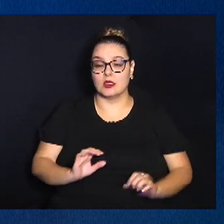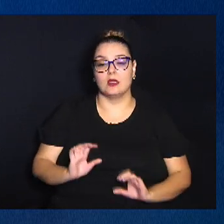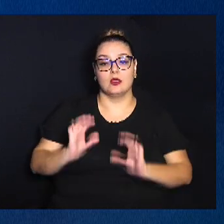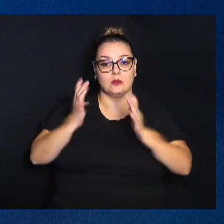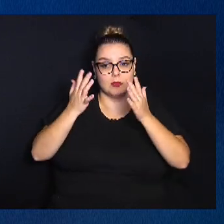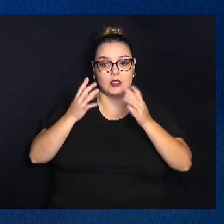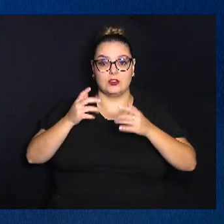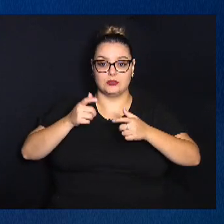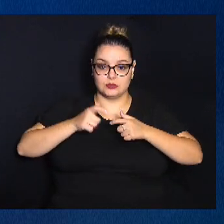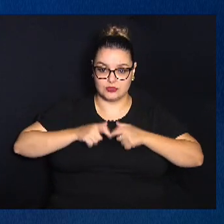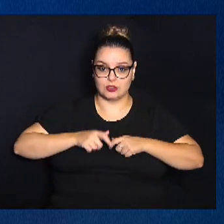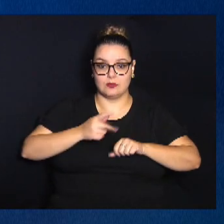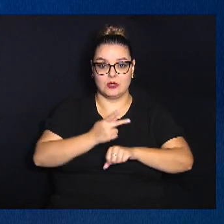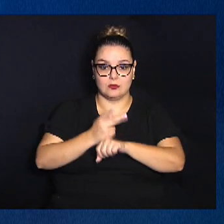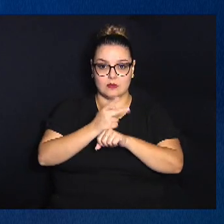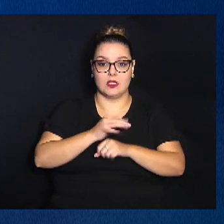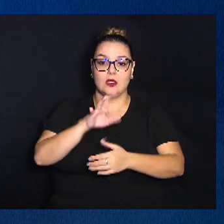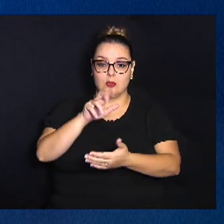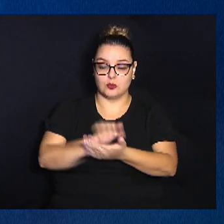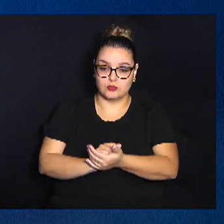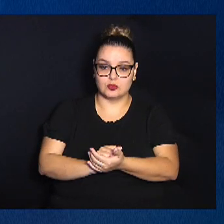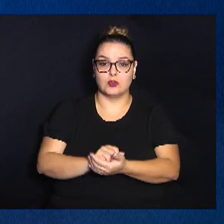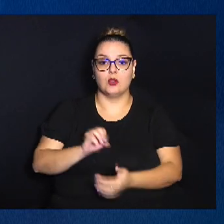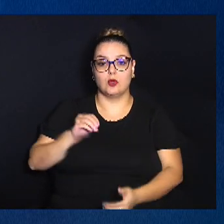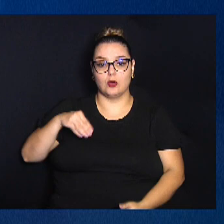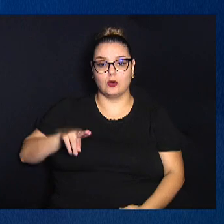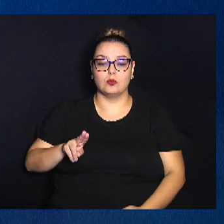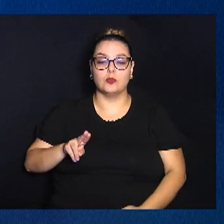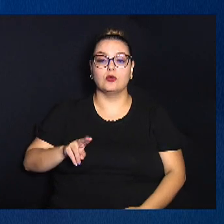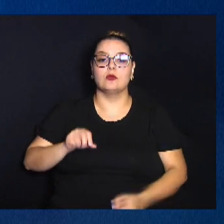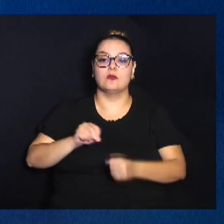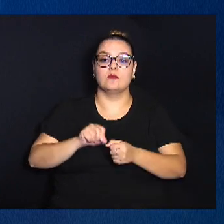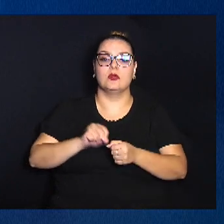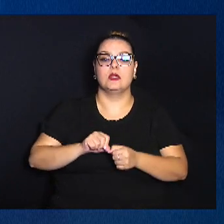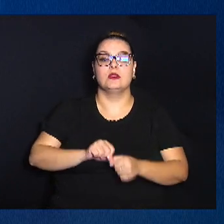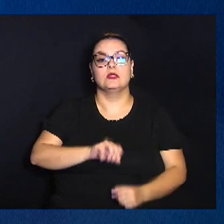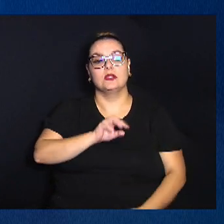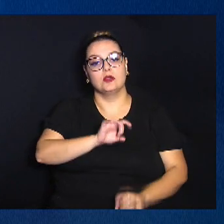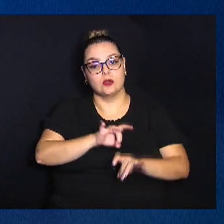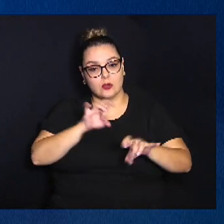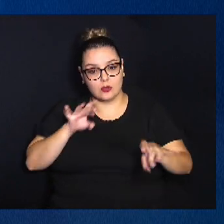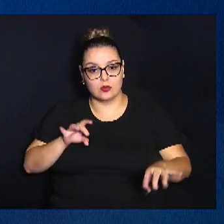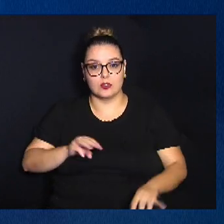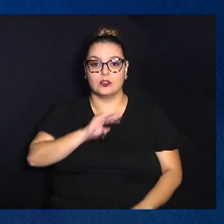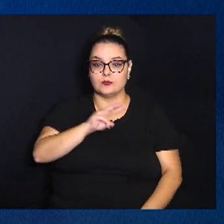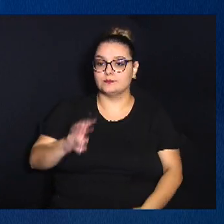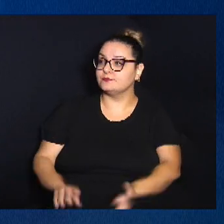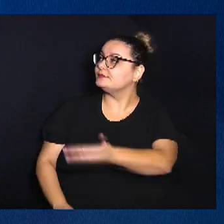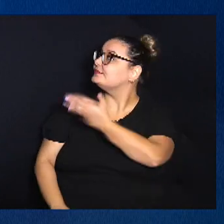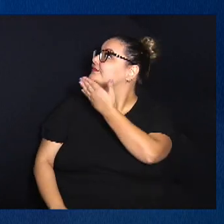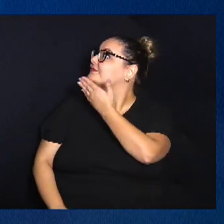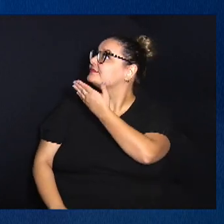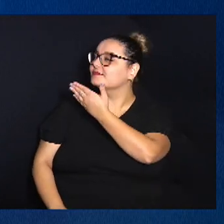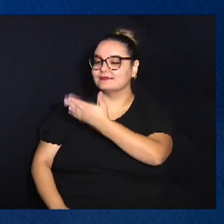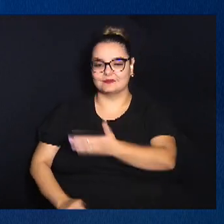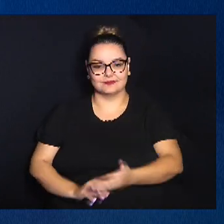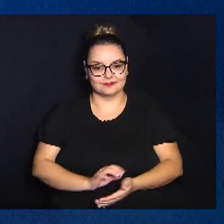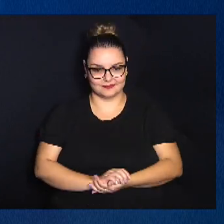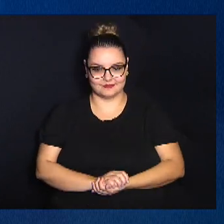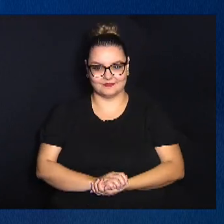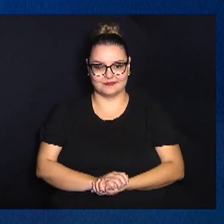de premiação. As inscrições da OMU podem ser feitas online através da página oficial do projeto,